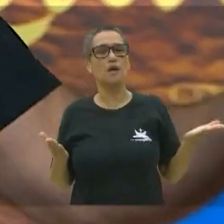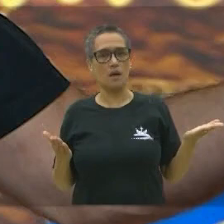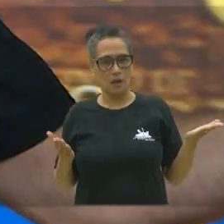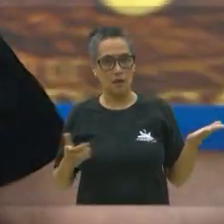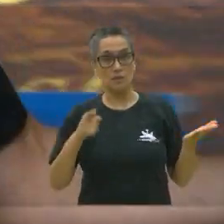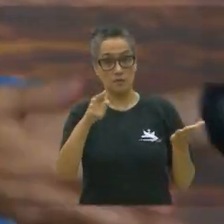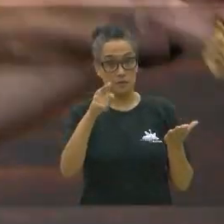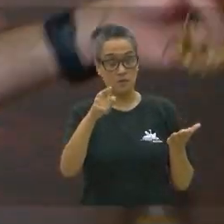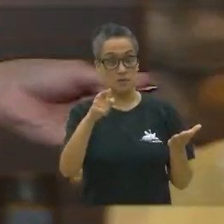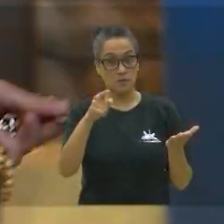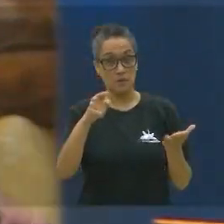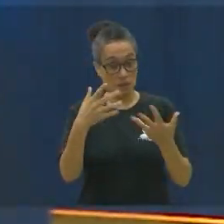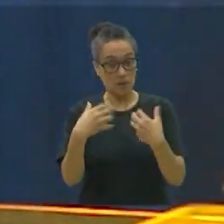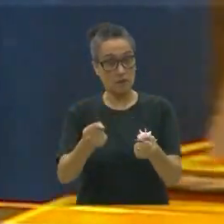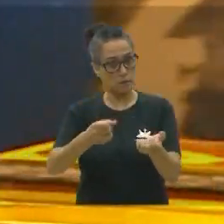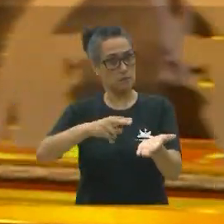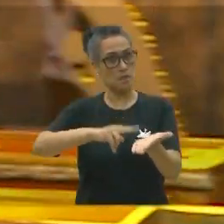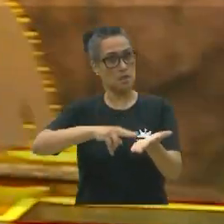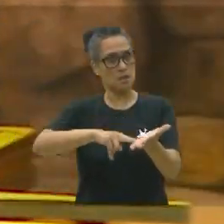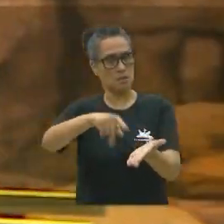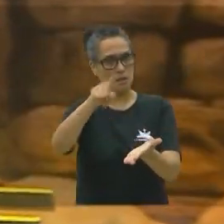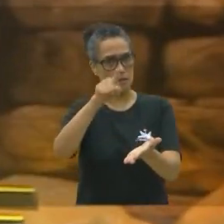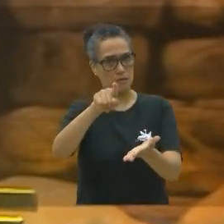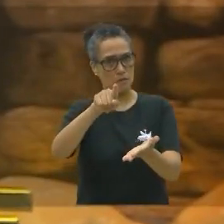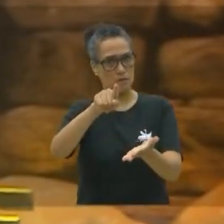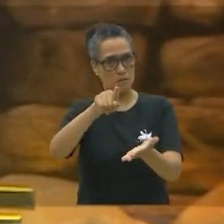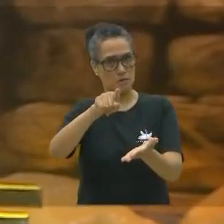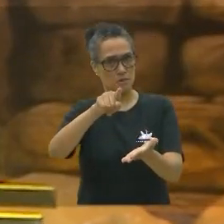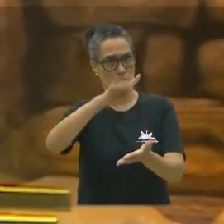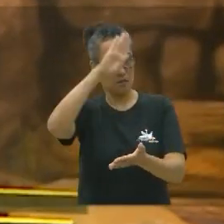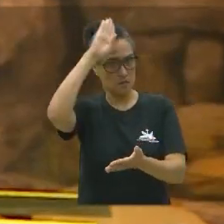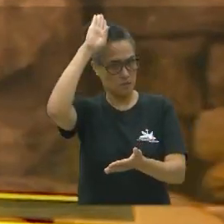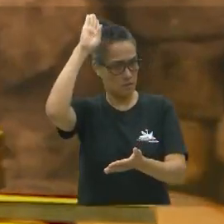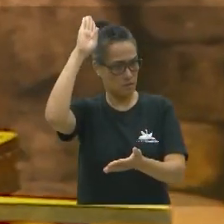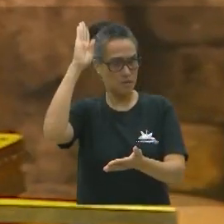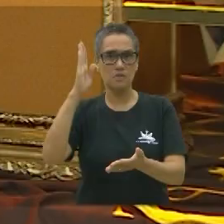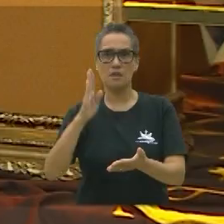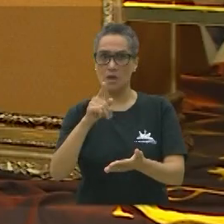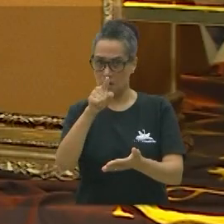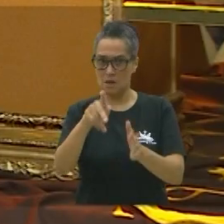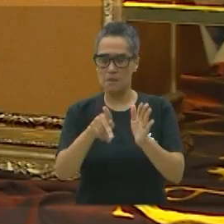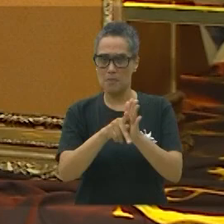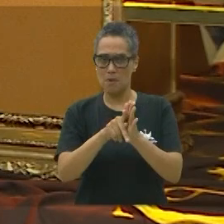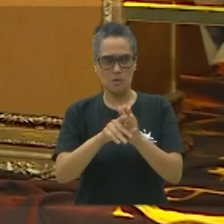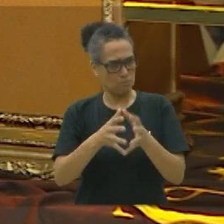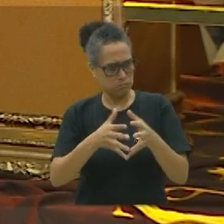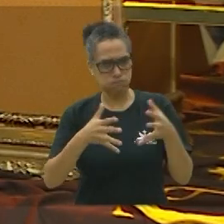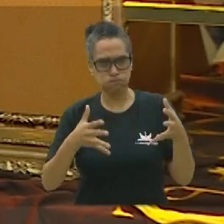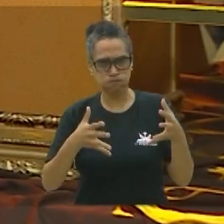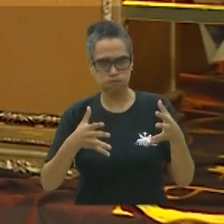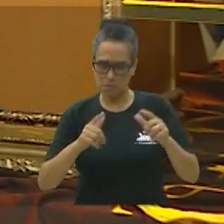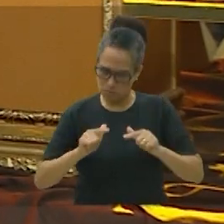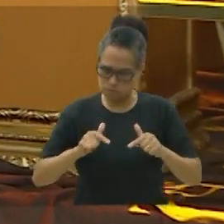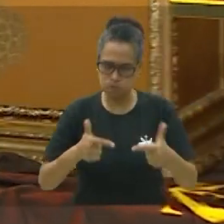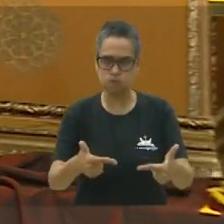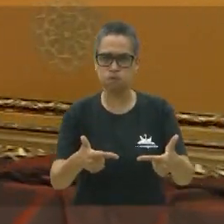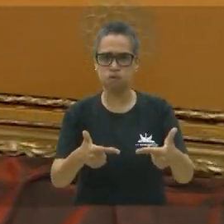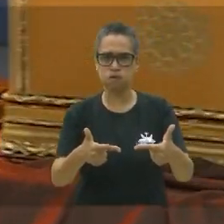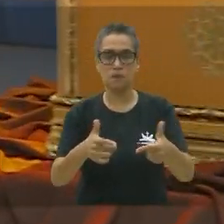está assumindo a condição de um grande guerreiro. As batalhas vão ser grandes.